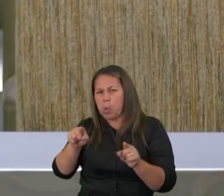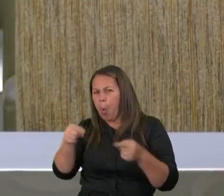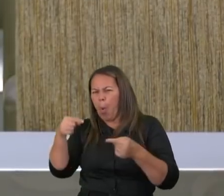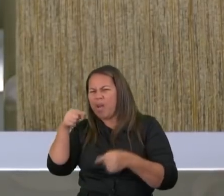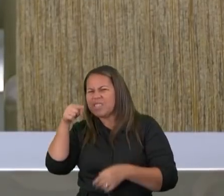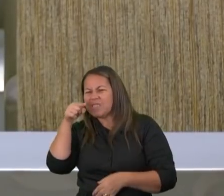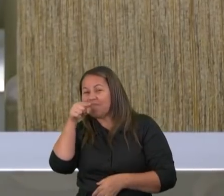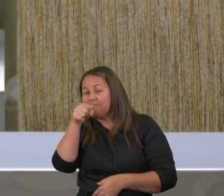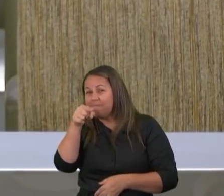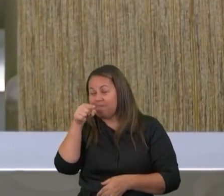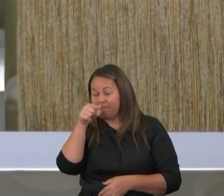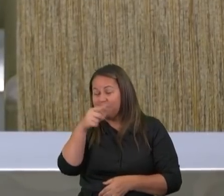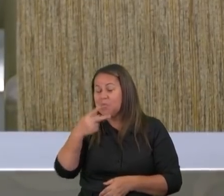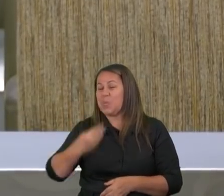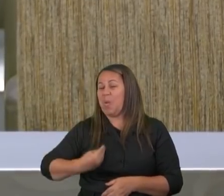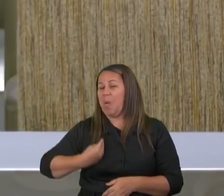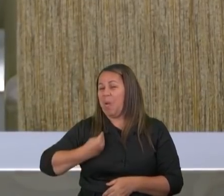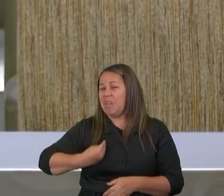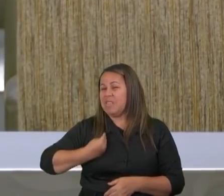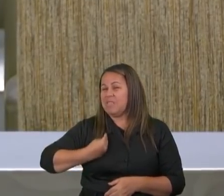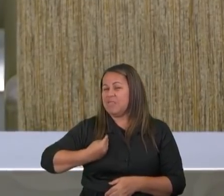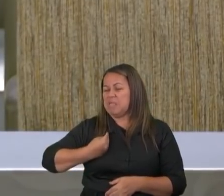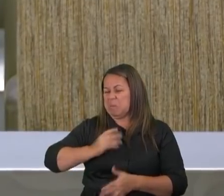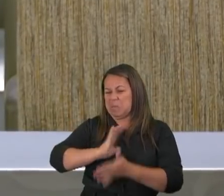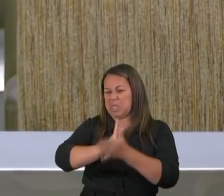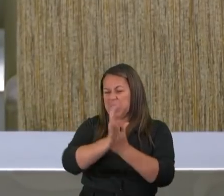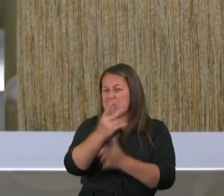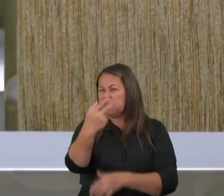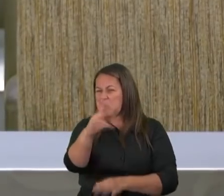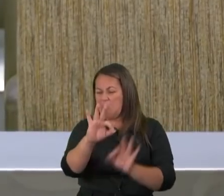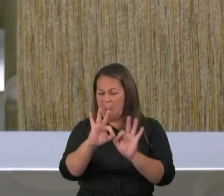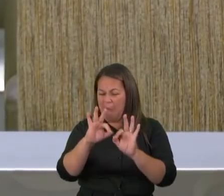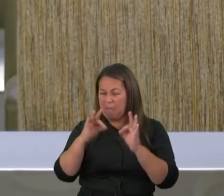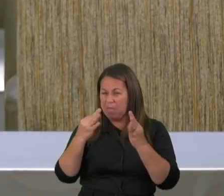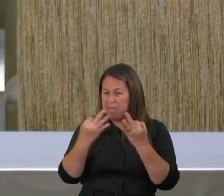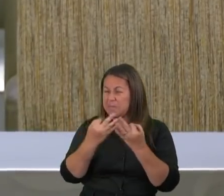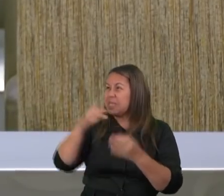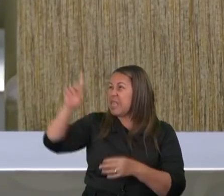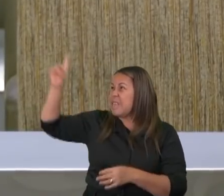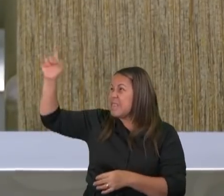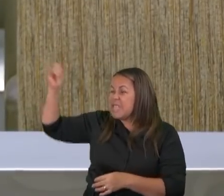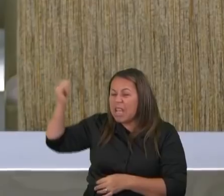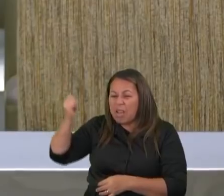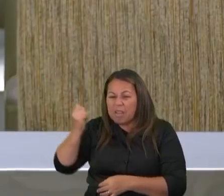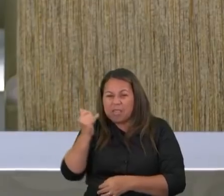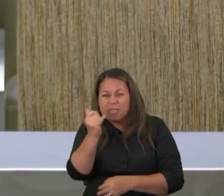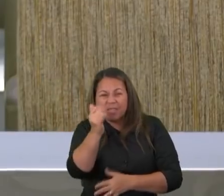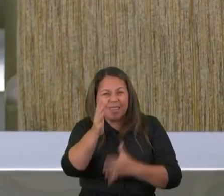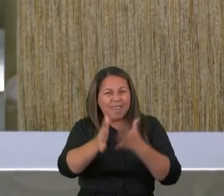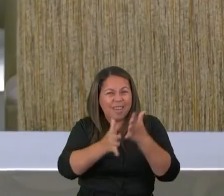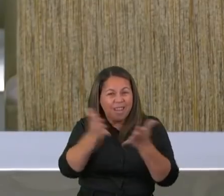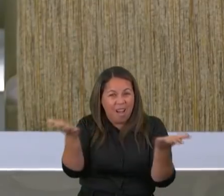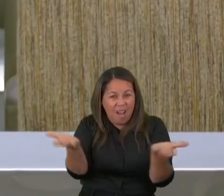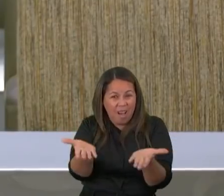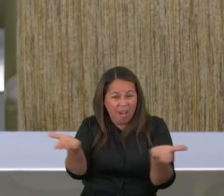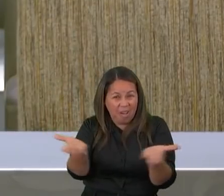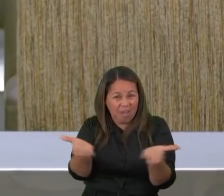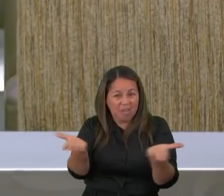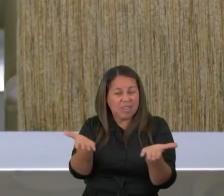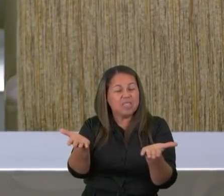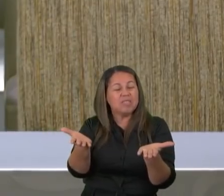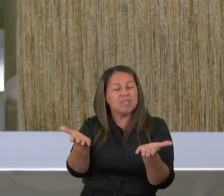arme laços para destruir a tua família, assim te diz o Senhor nesta noite: